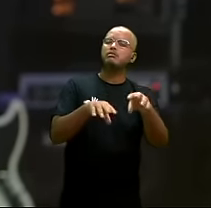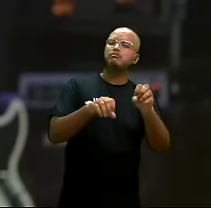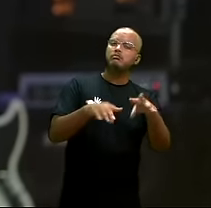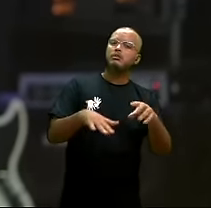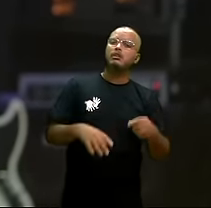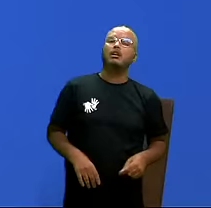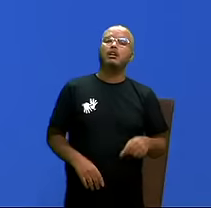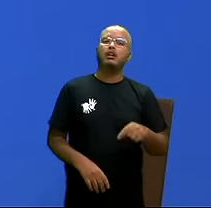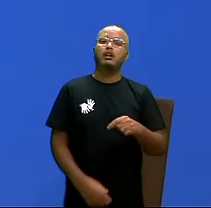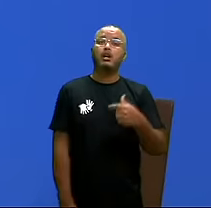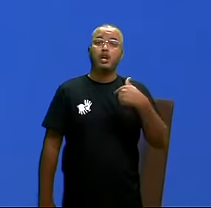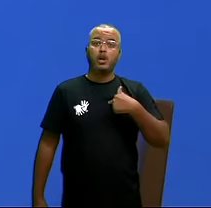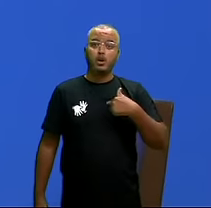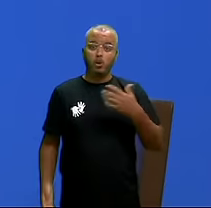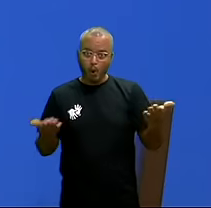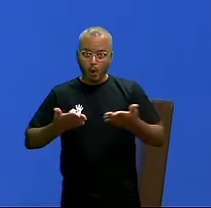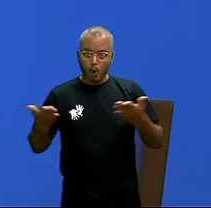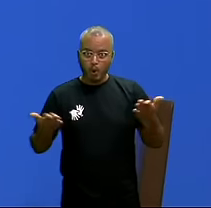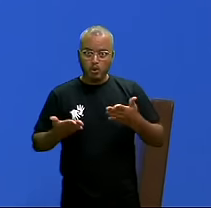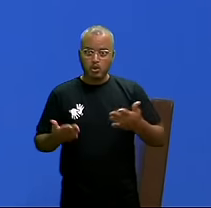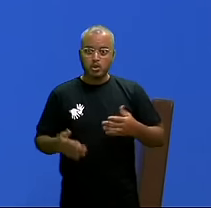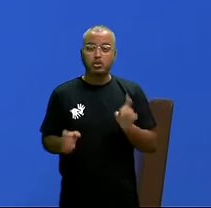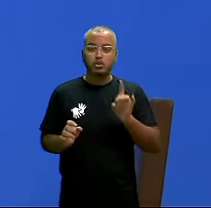cereja no bolo. Mais nada.